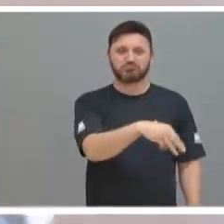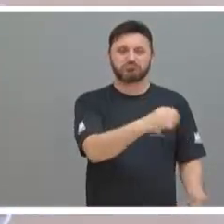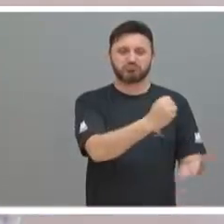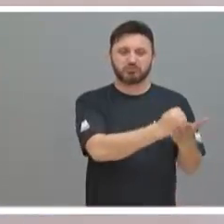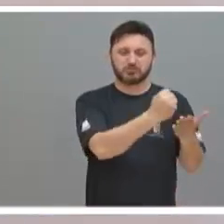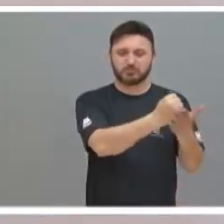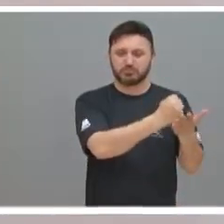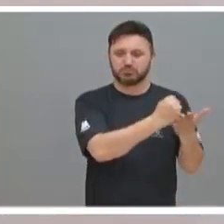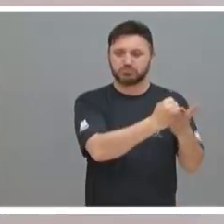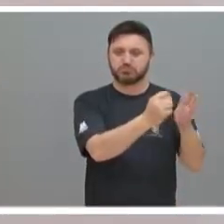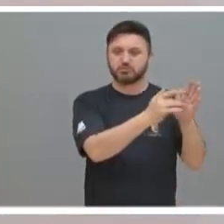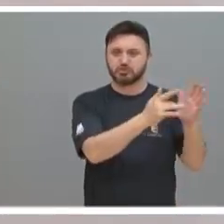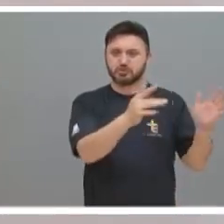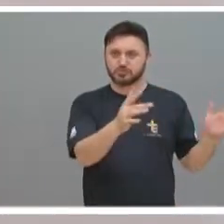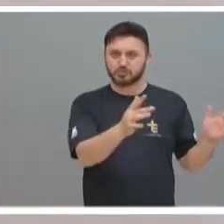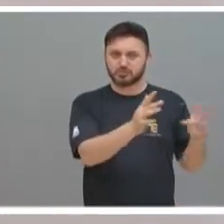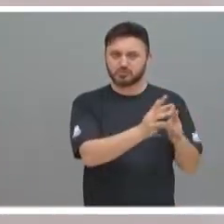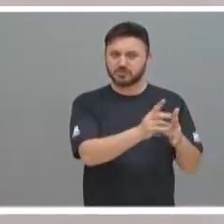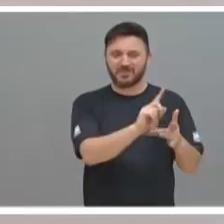Jesus